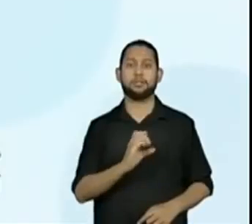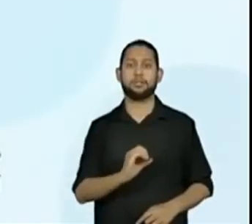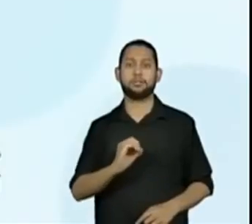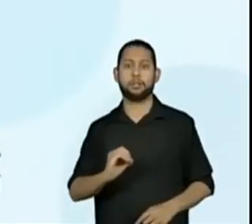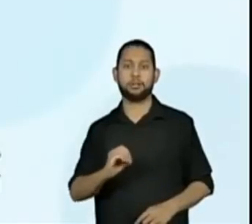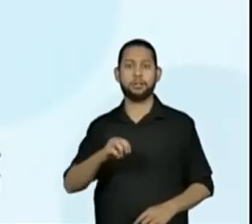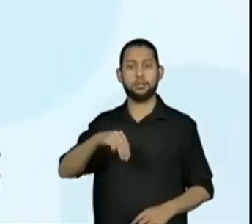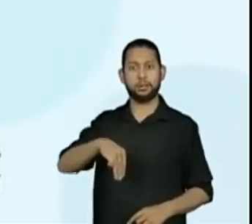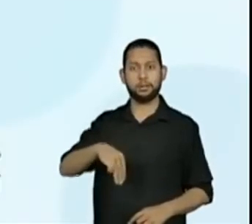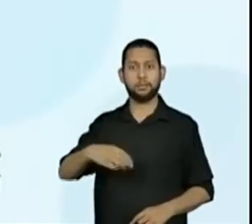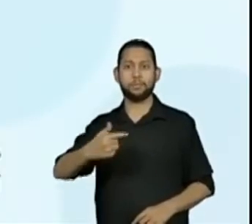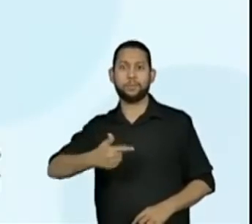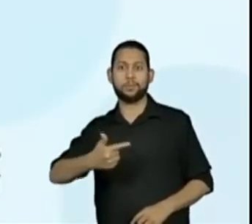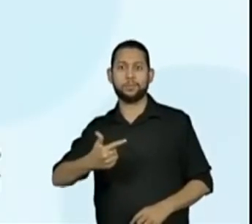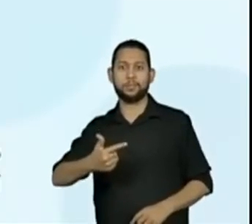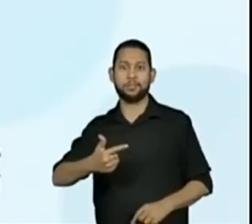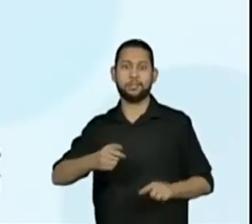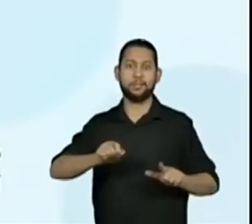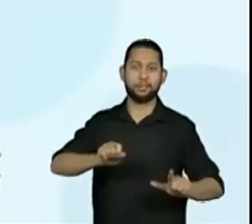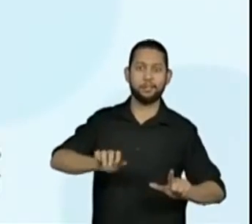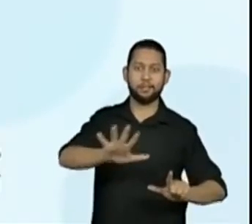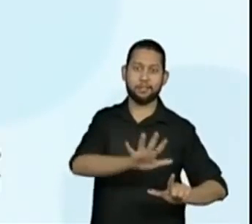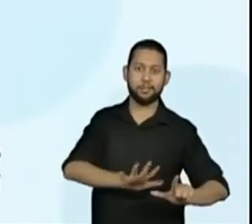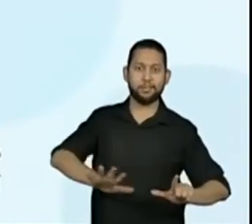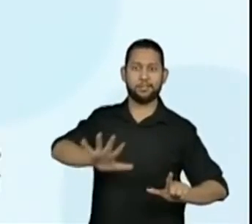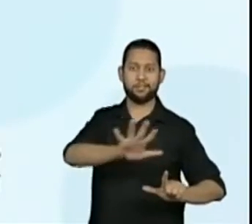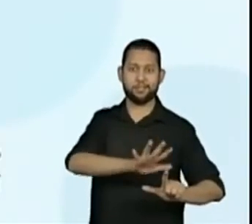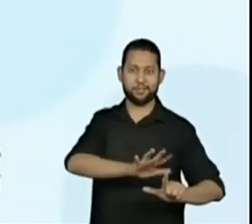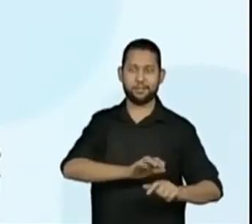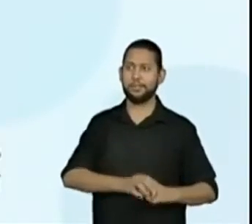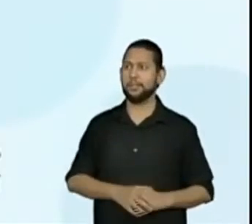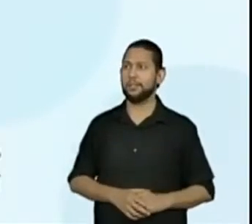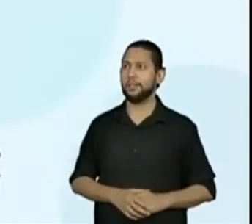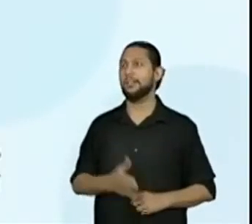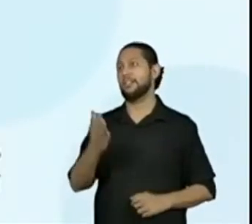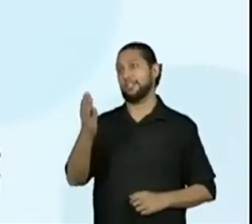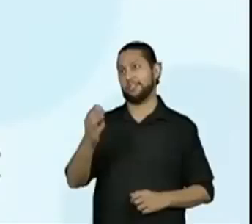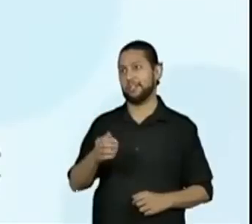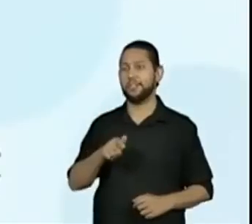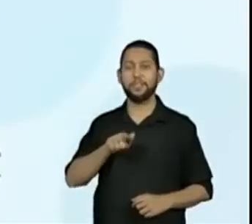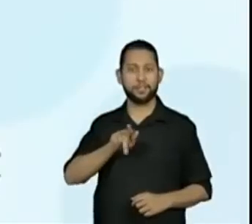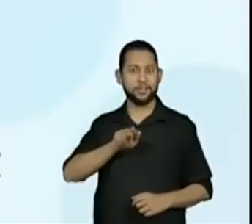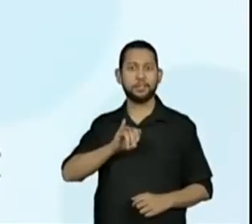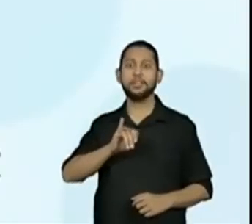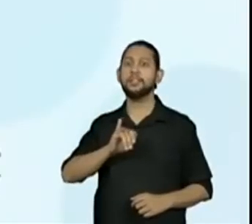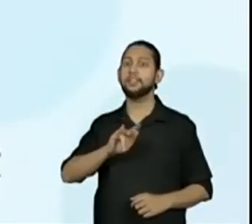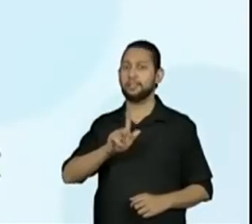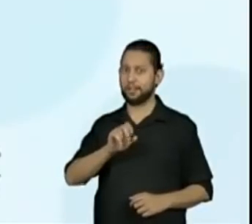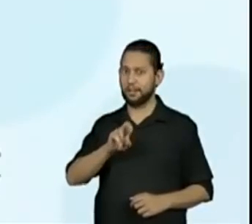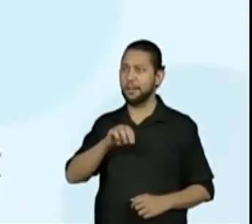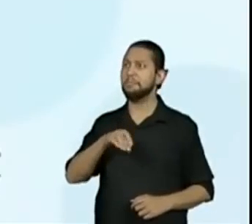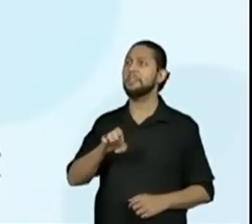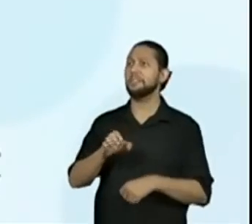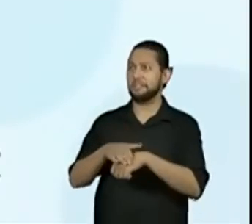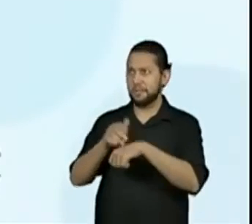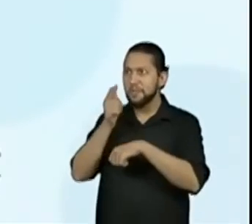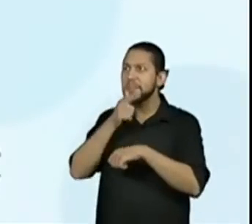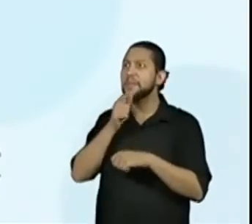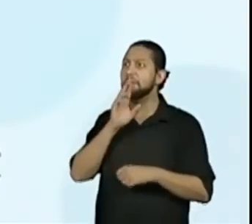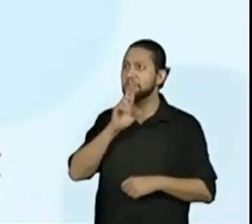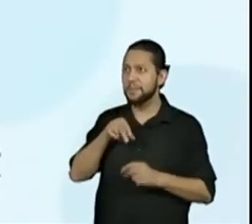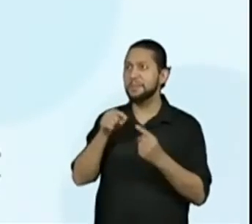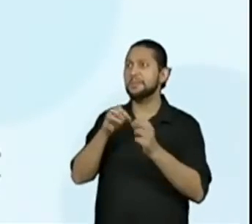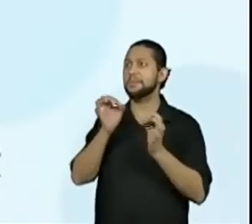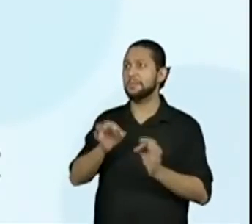100 m qu isso Guilherme Que bom que você pensou e fez conosco fizemos